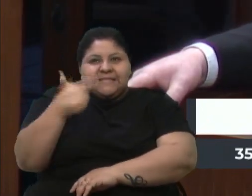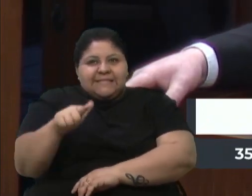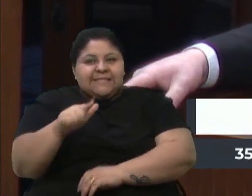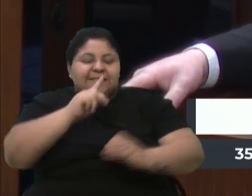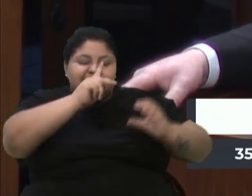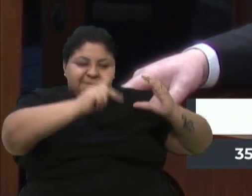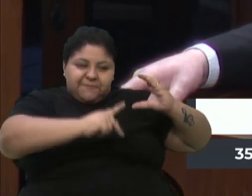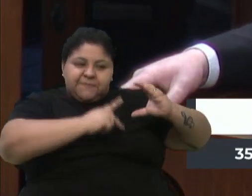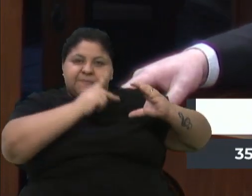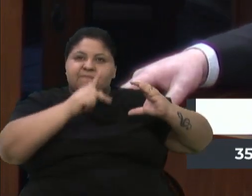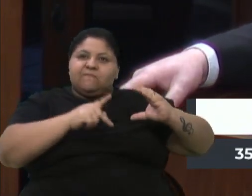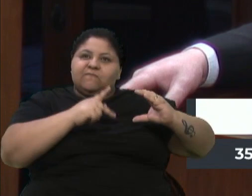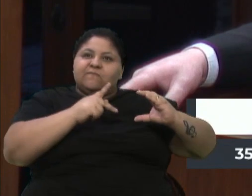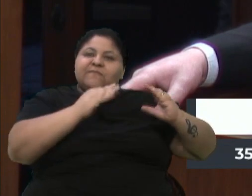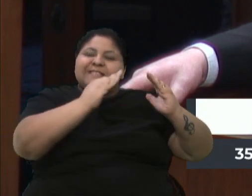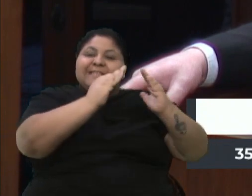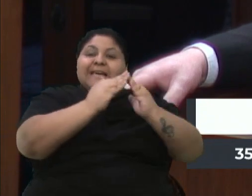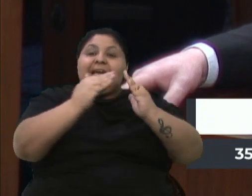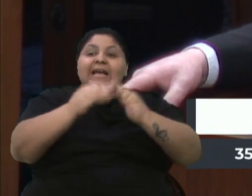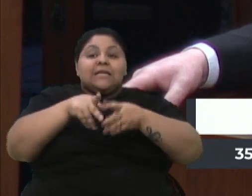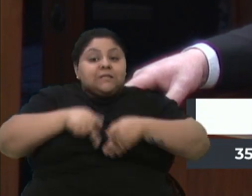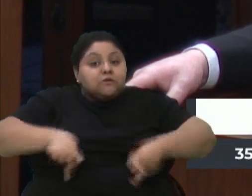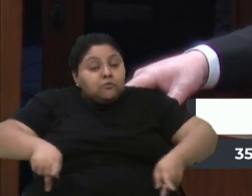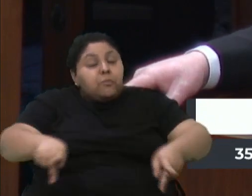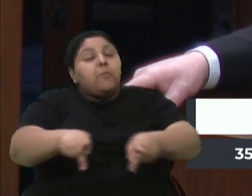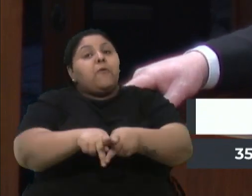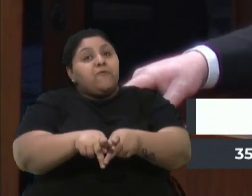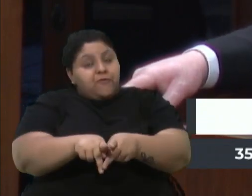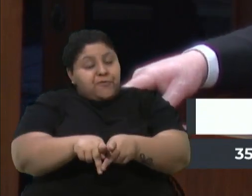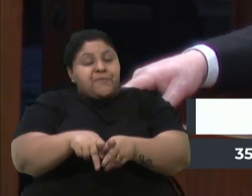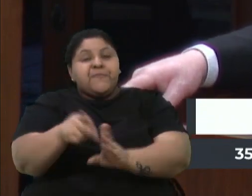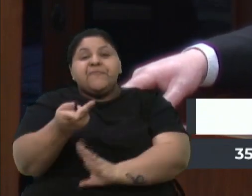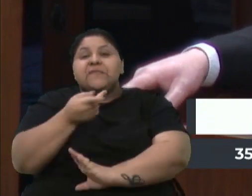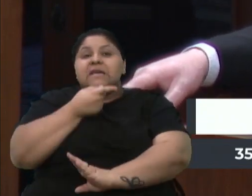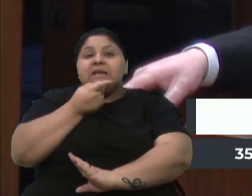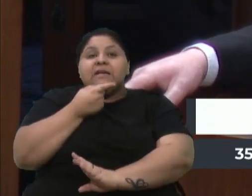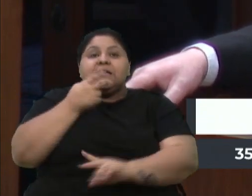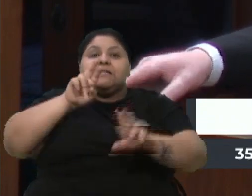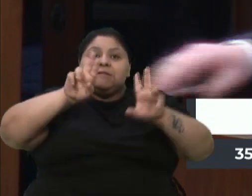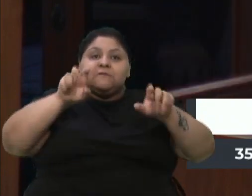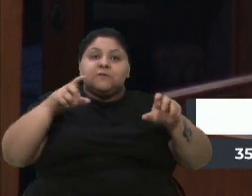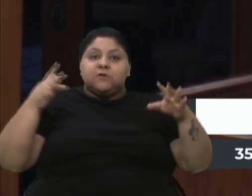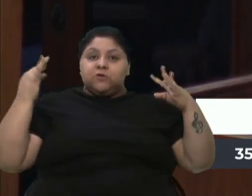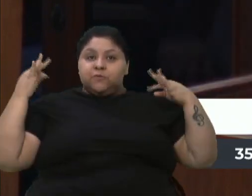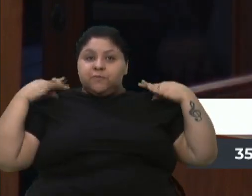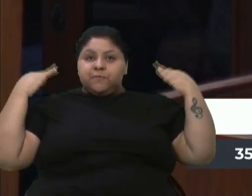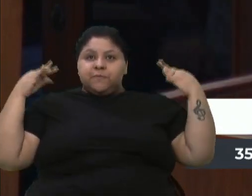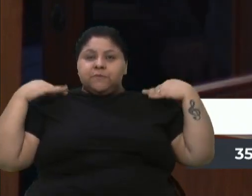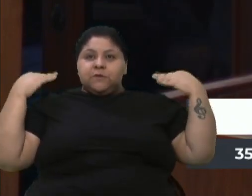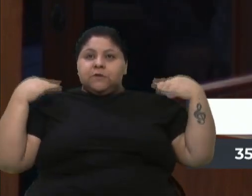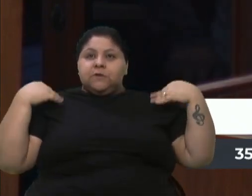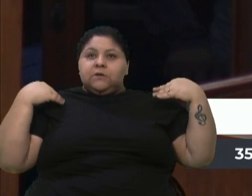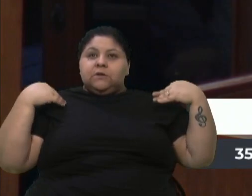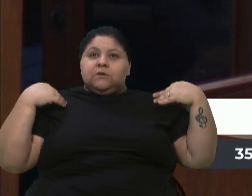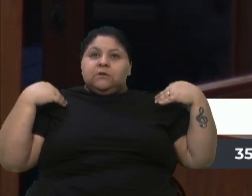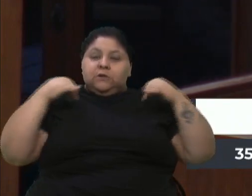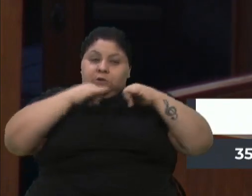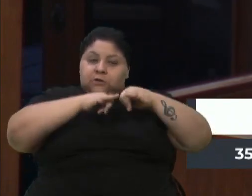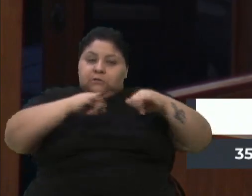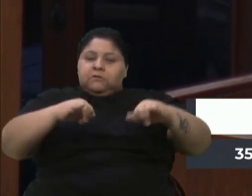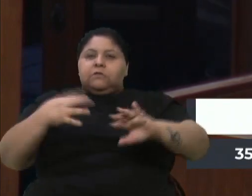de Vereadores, na Casa do Povo, e falando sobre o turismo, uma pauta